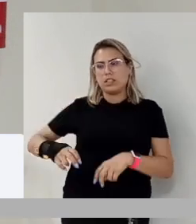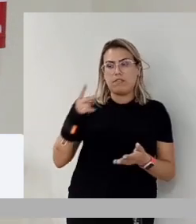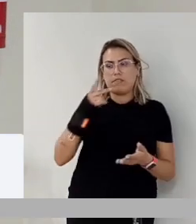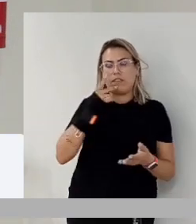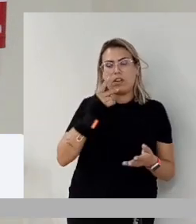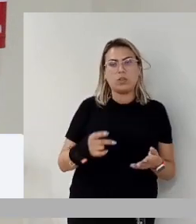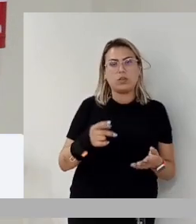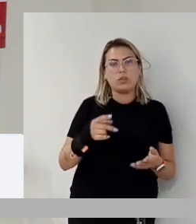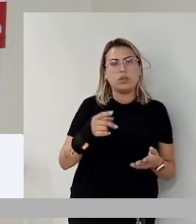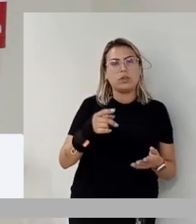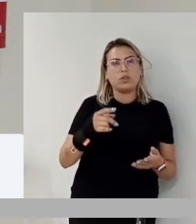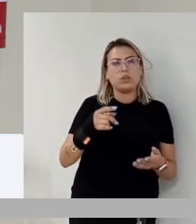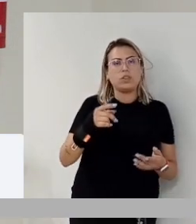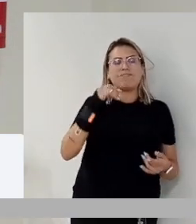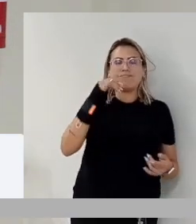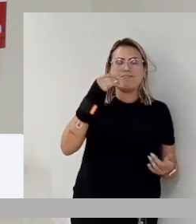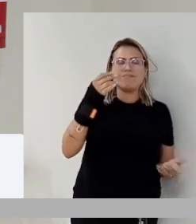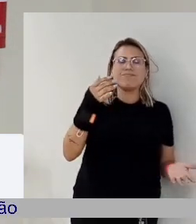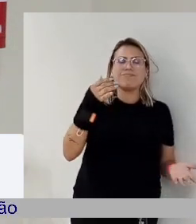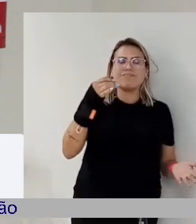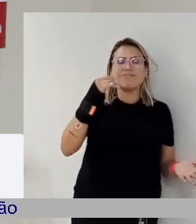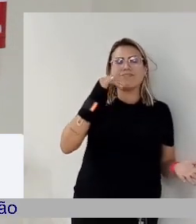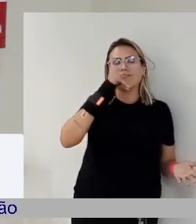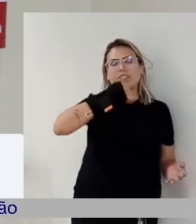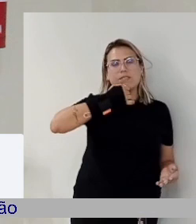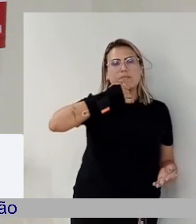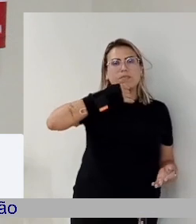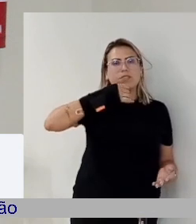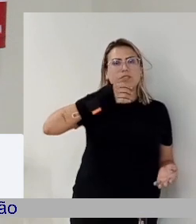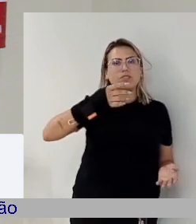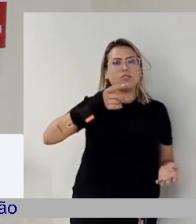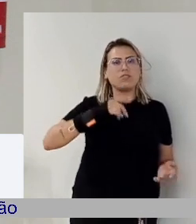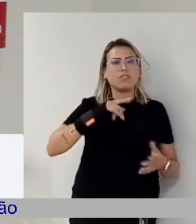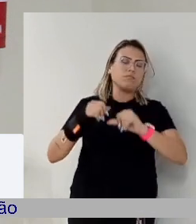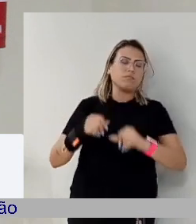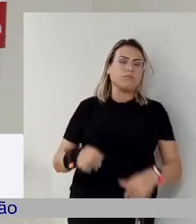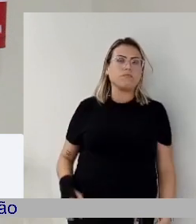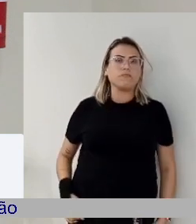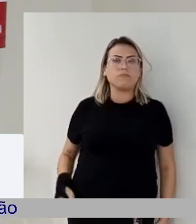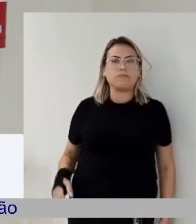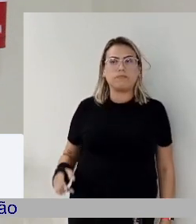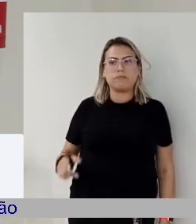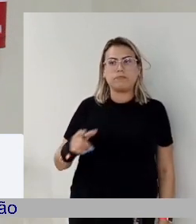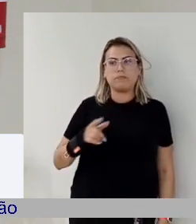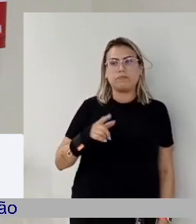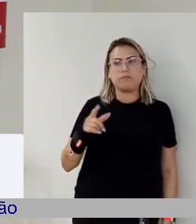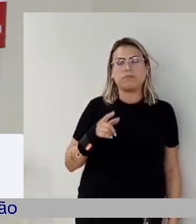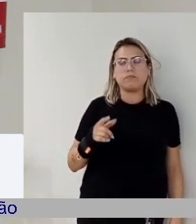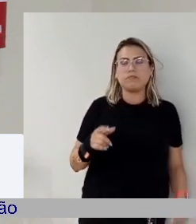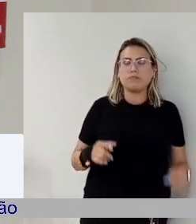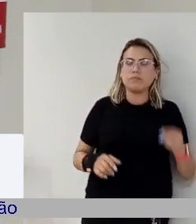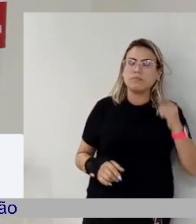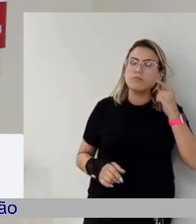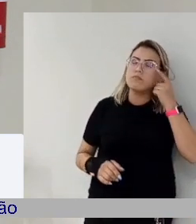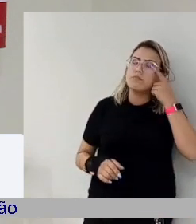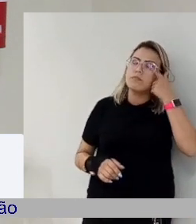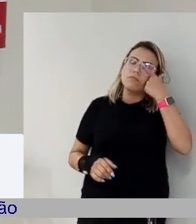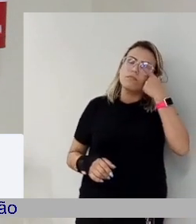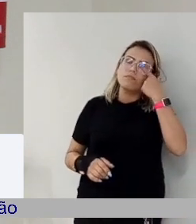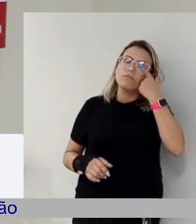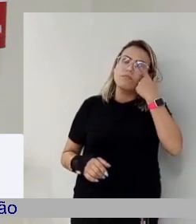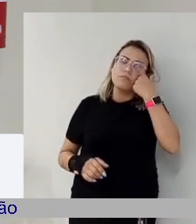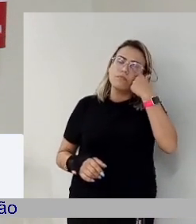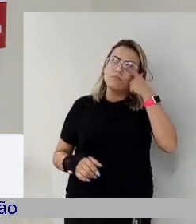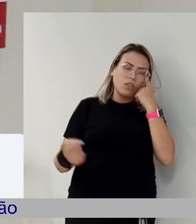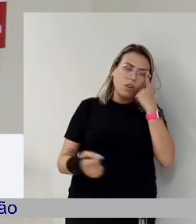nos informou que realmente teve essa alteração e com essa alteração teve que se eh Se faz um novo